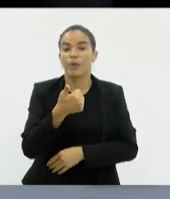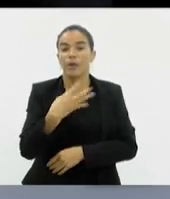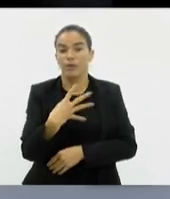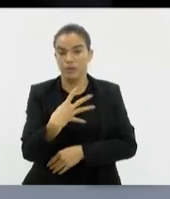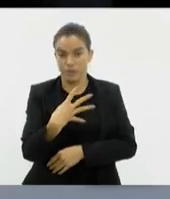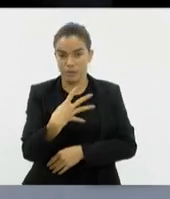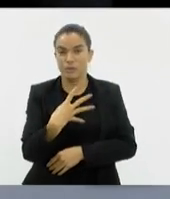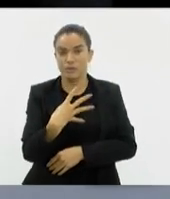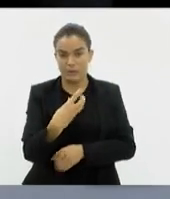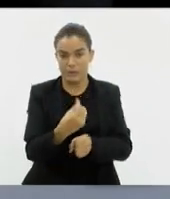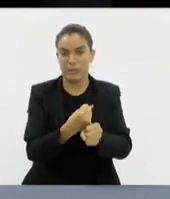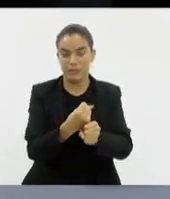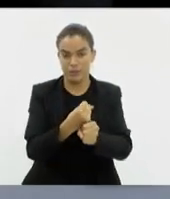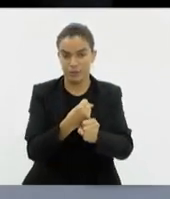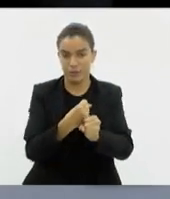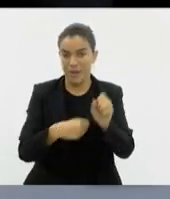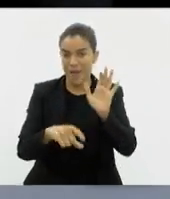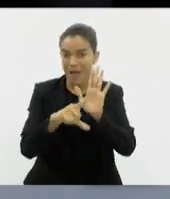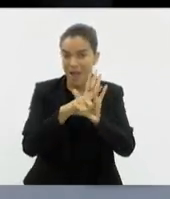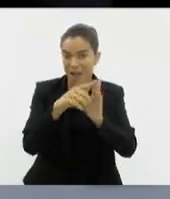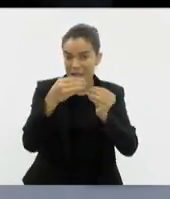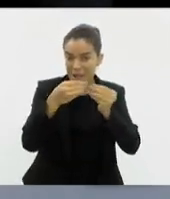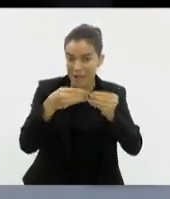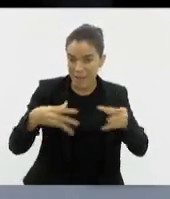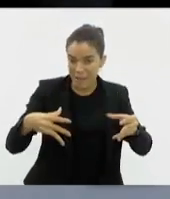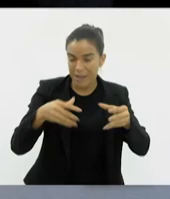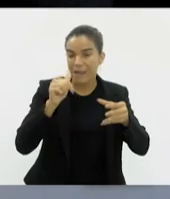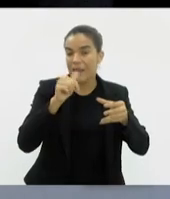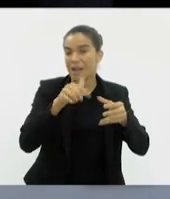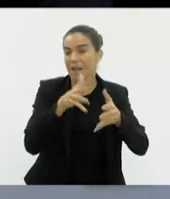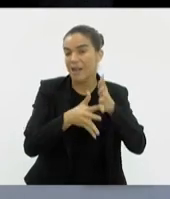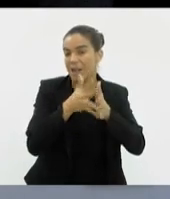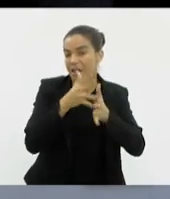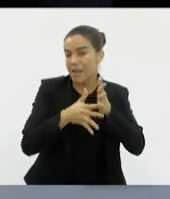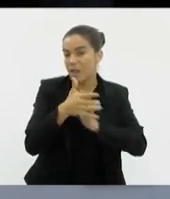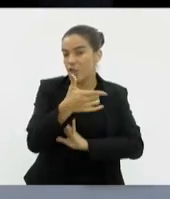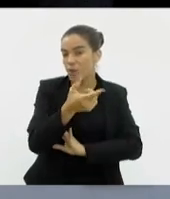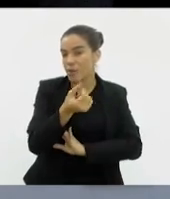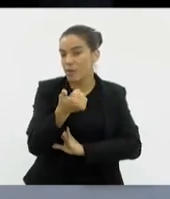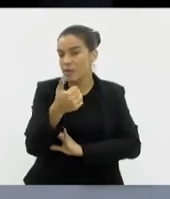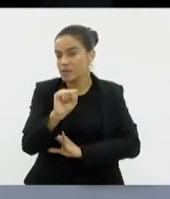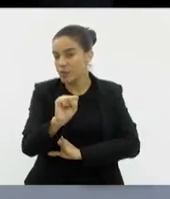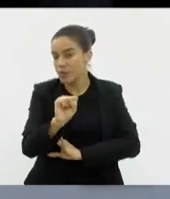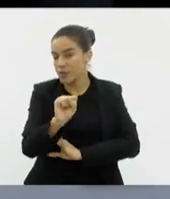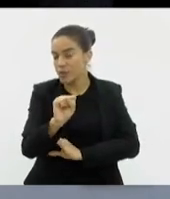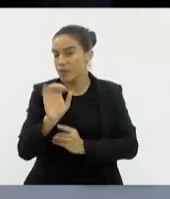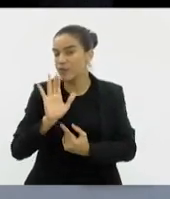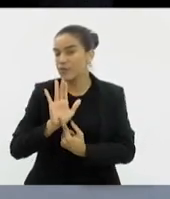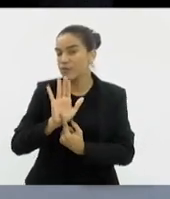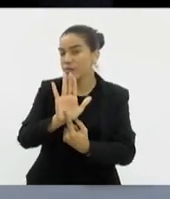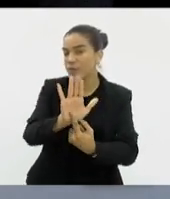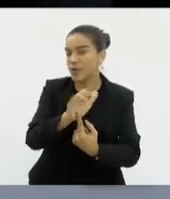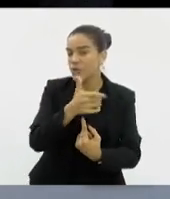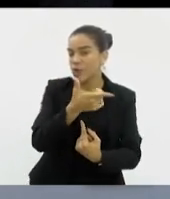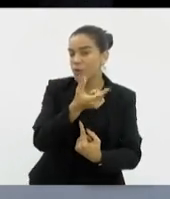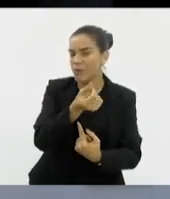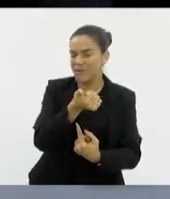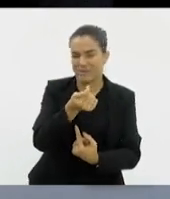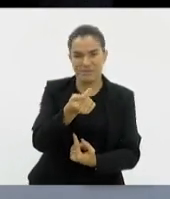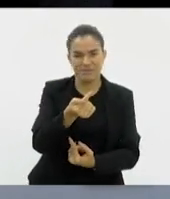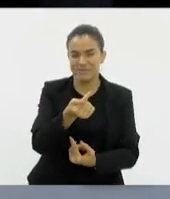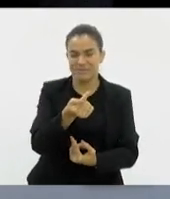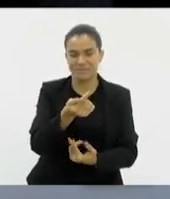2014. A lei que prejudica é de 18 e foi apresentada em 17. Por via